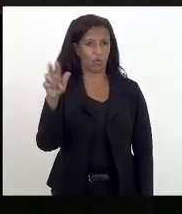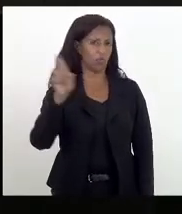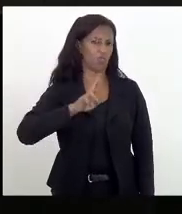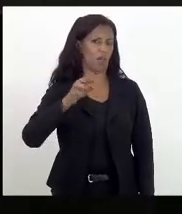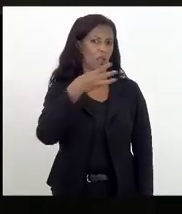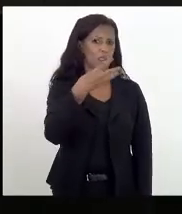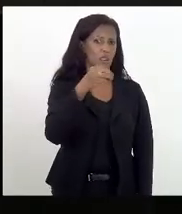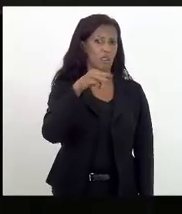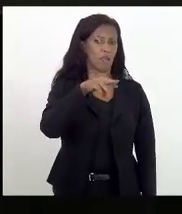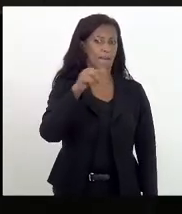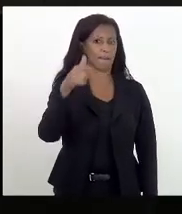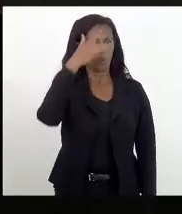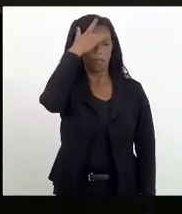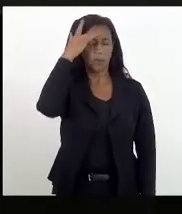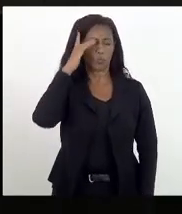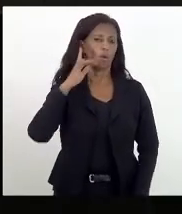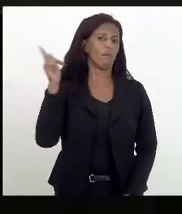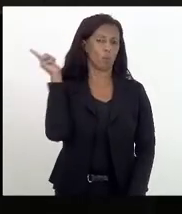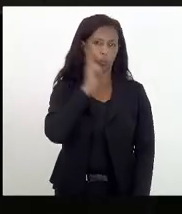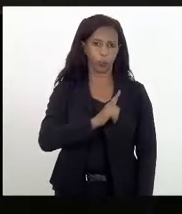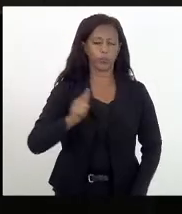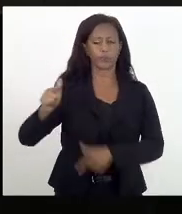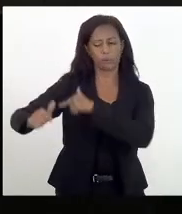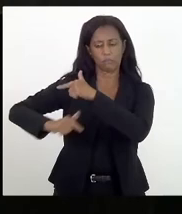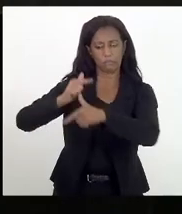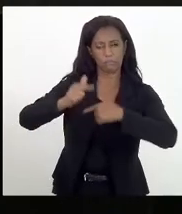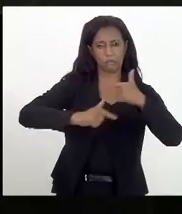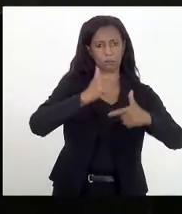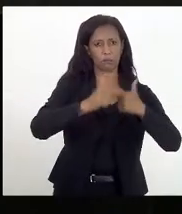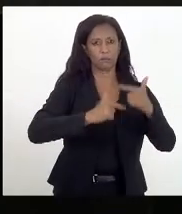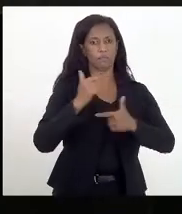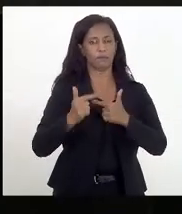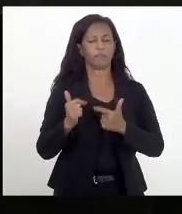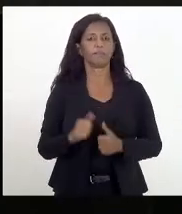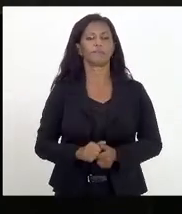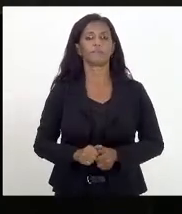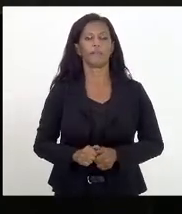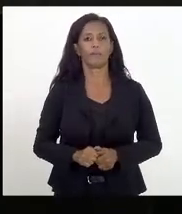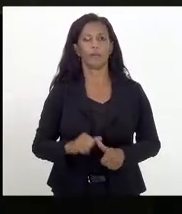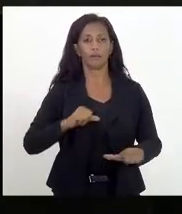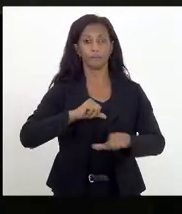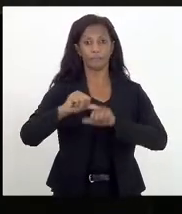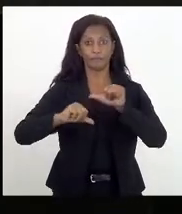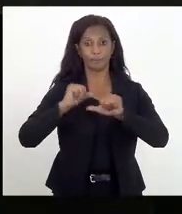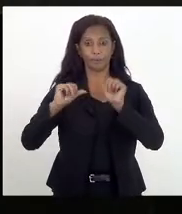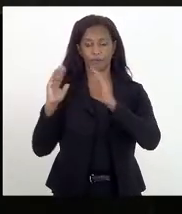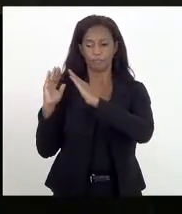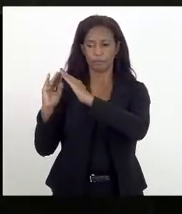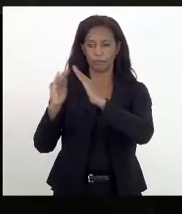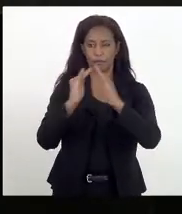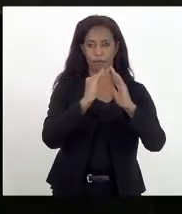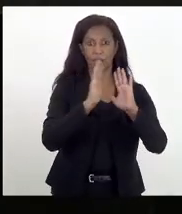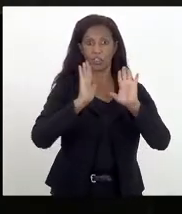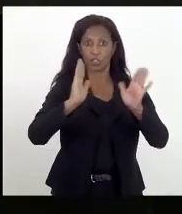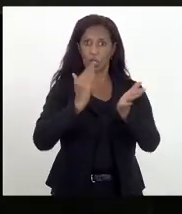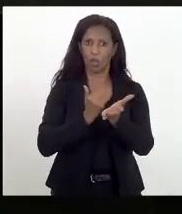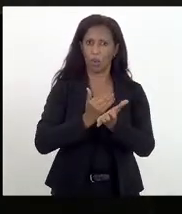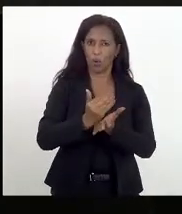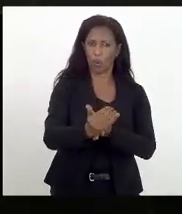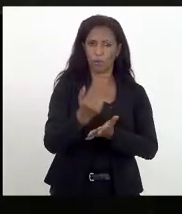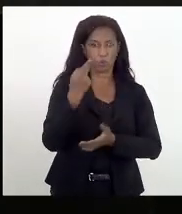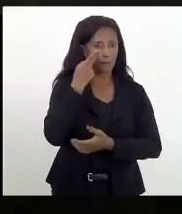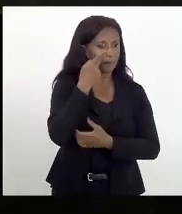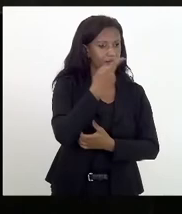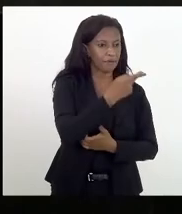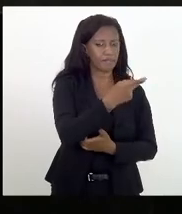mil pessoas beneficiadas geração dia o mil empregos reforma de 60 conjuntos habitacionais Governador já começou a